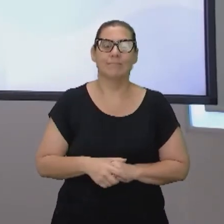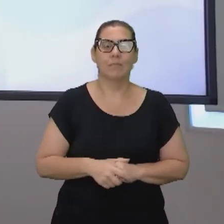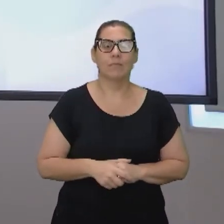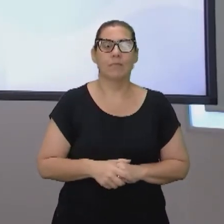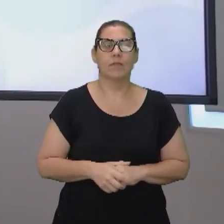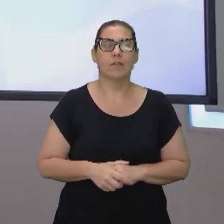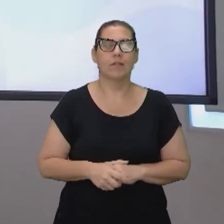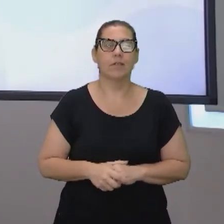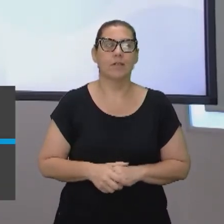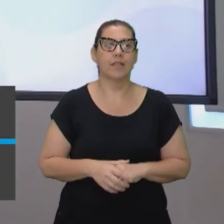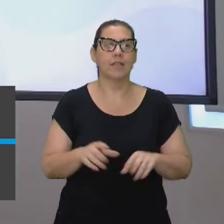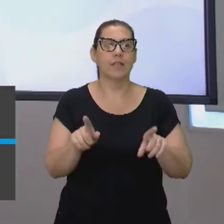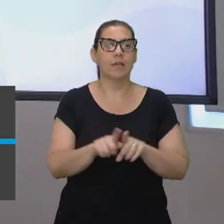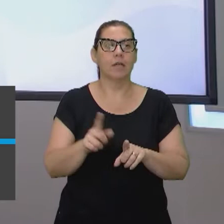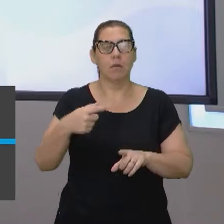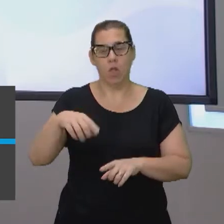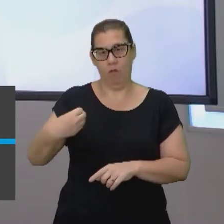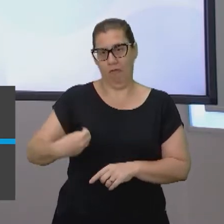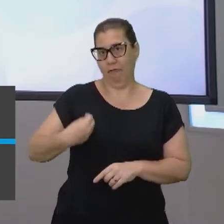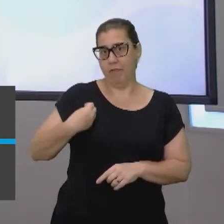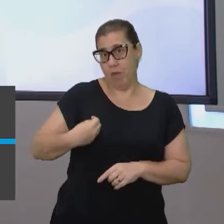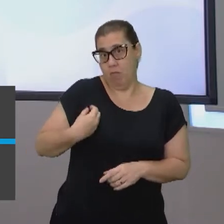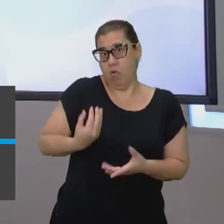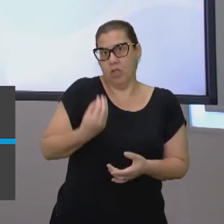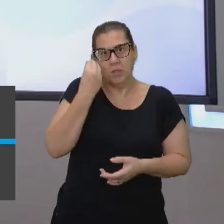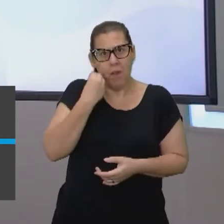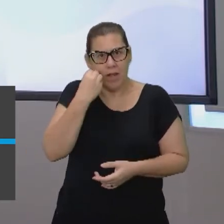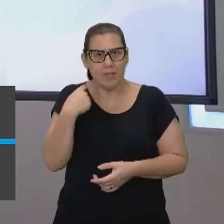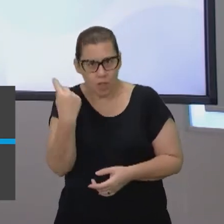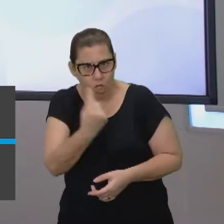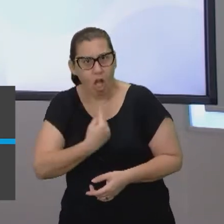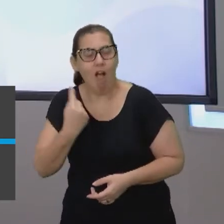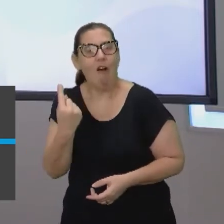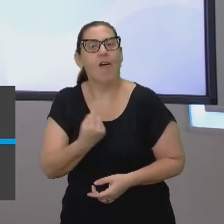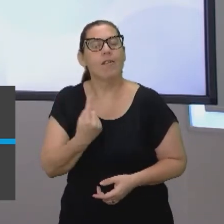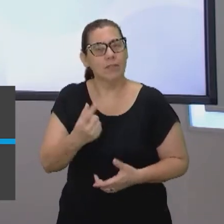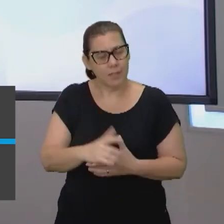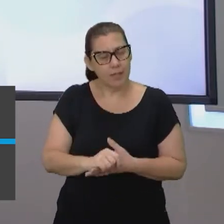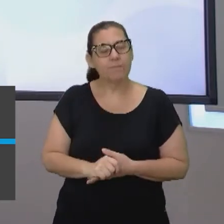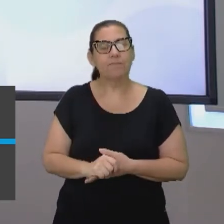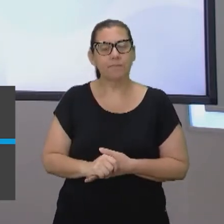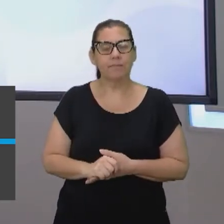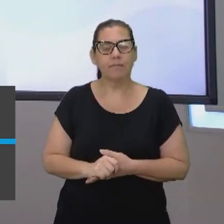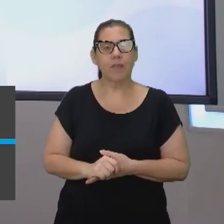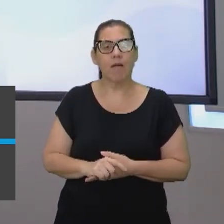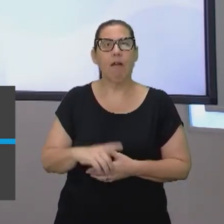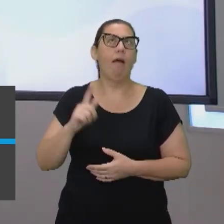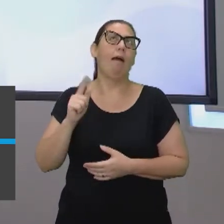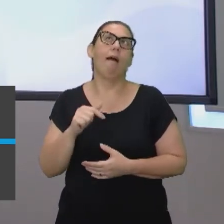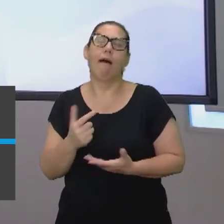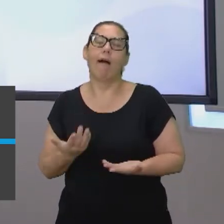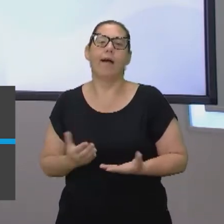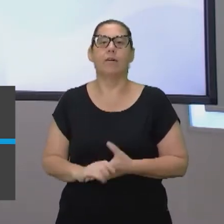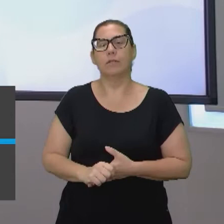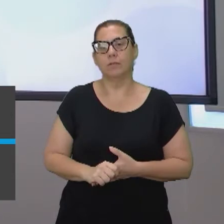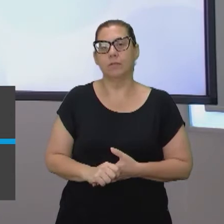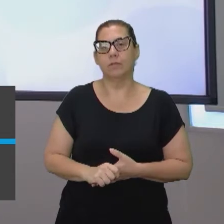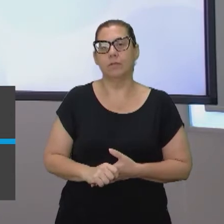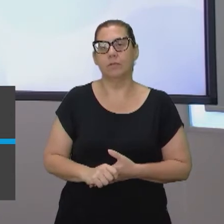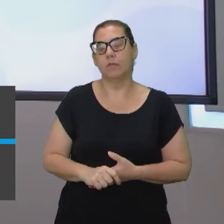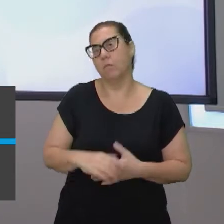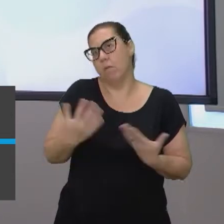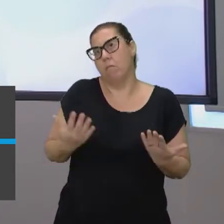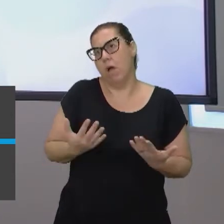Interessante também porque nós vivemos isso. Então, muitos de nós vivem uma